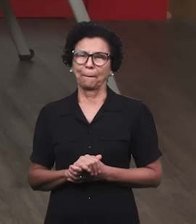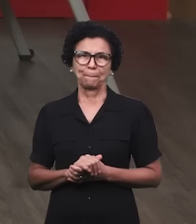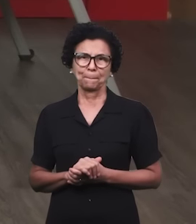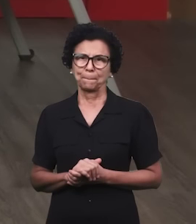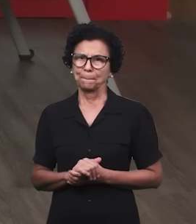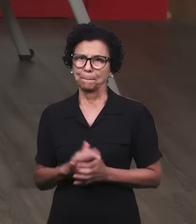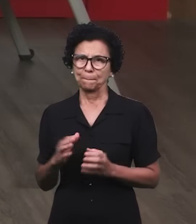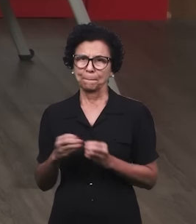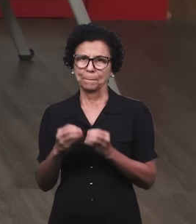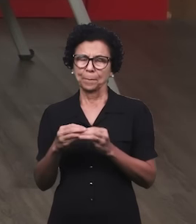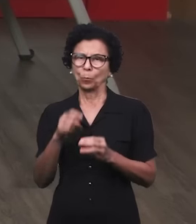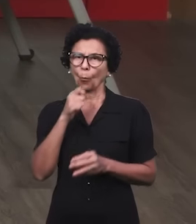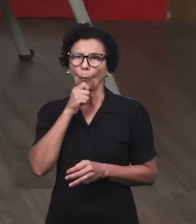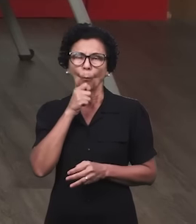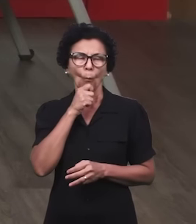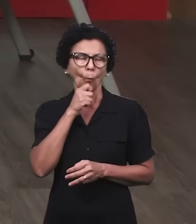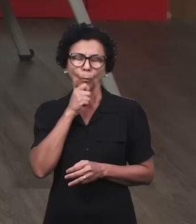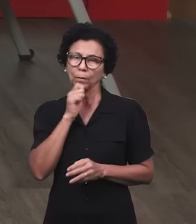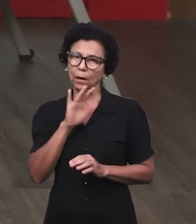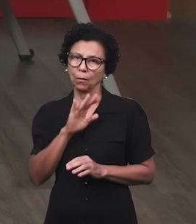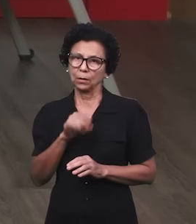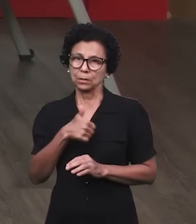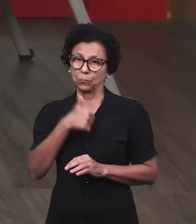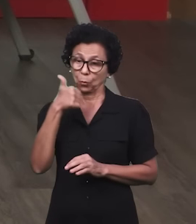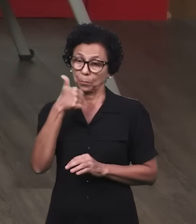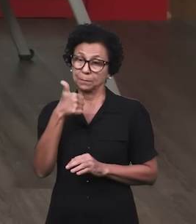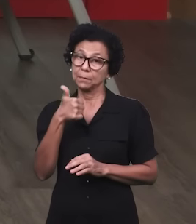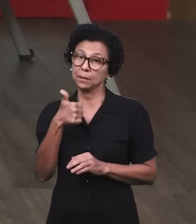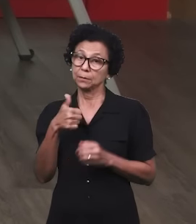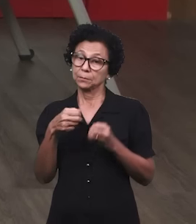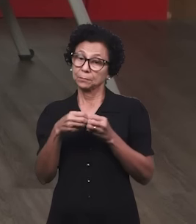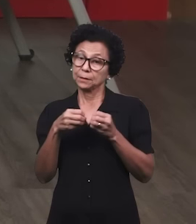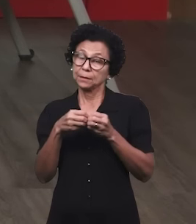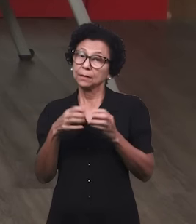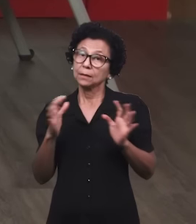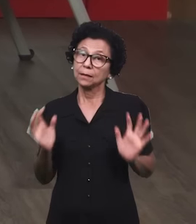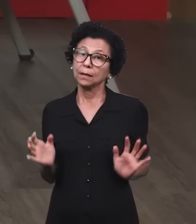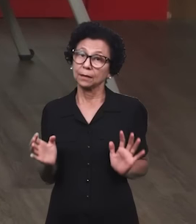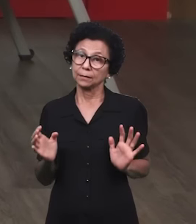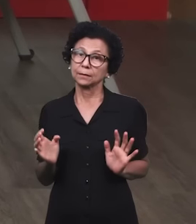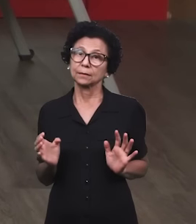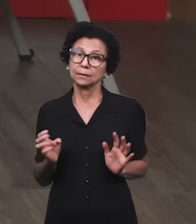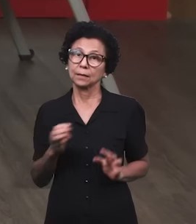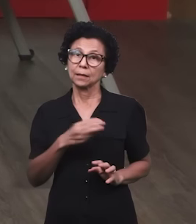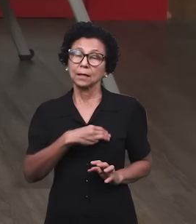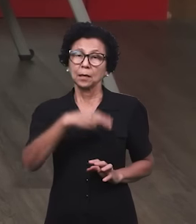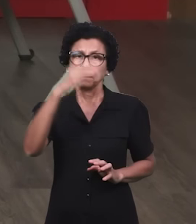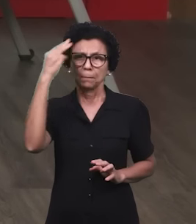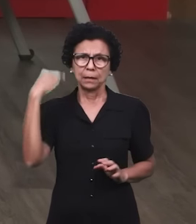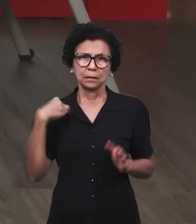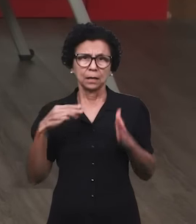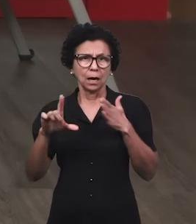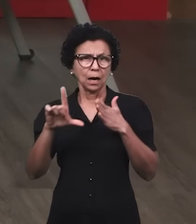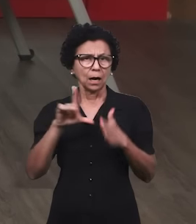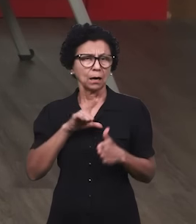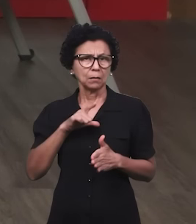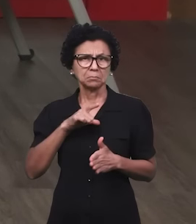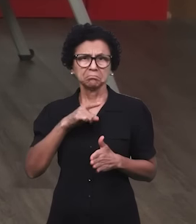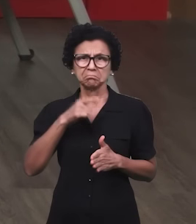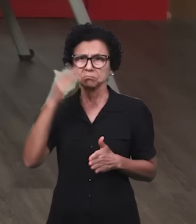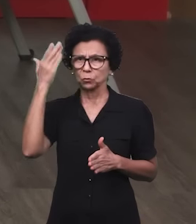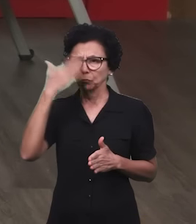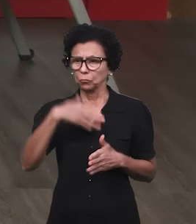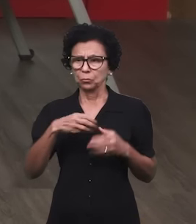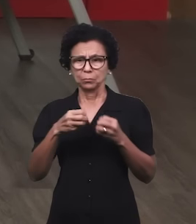Sim. Diz aqui que ele principiou com esse. Então Maria, mesmo não vendo nenhum milagre, nenhuma operação